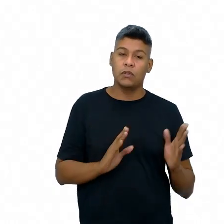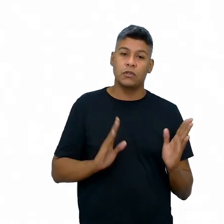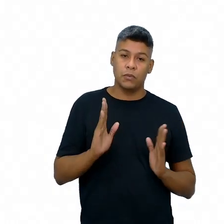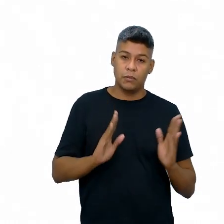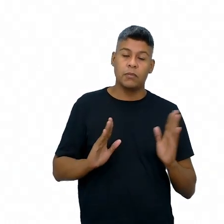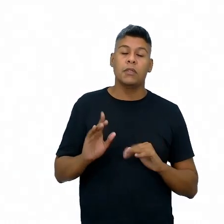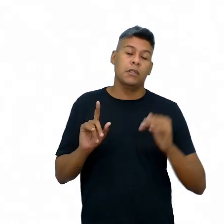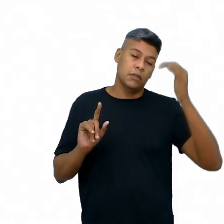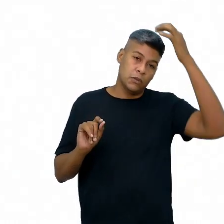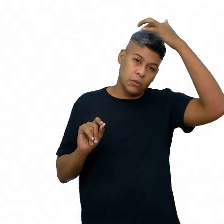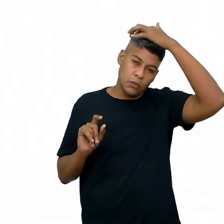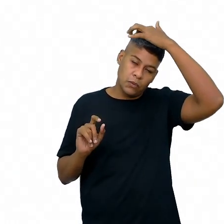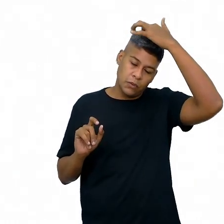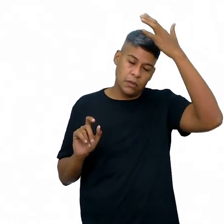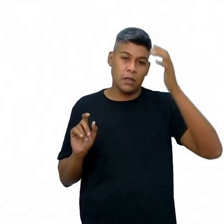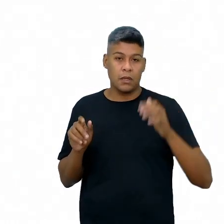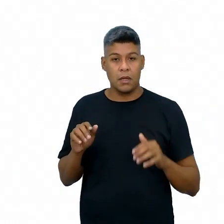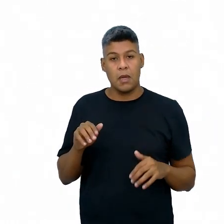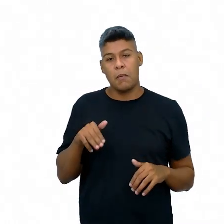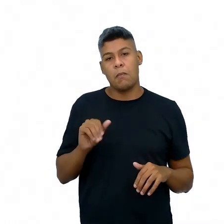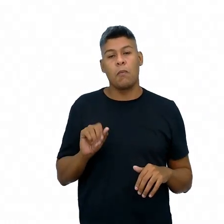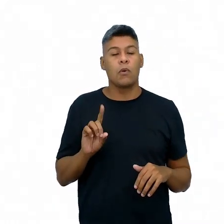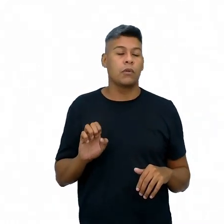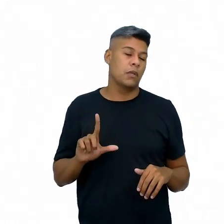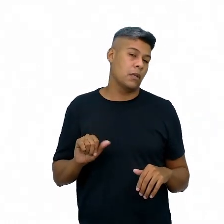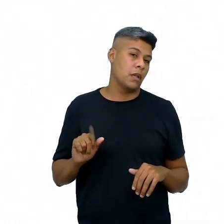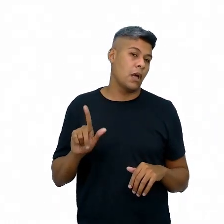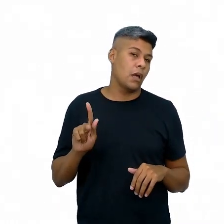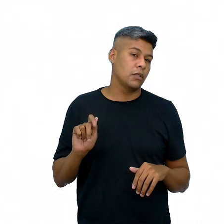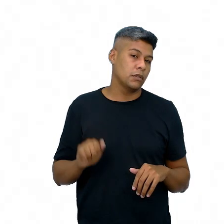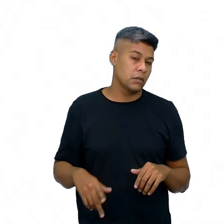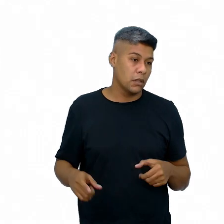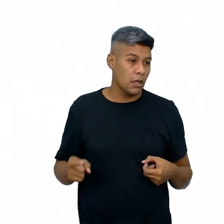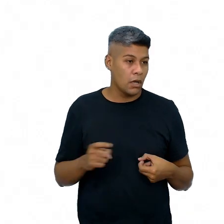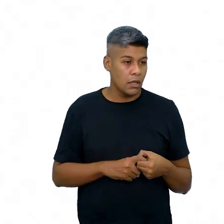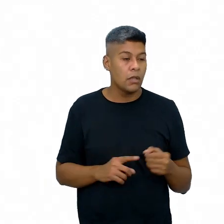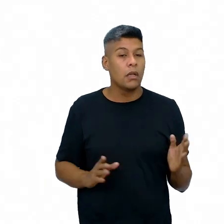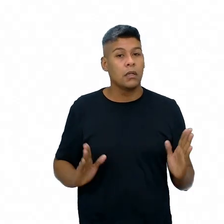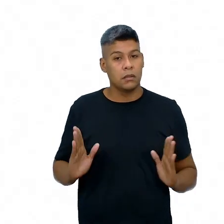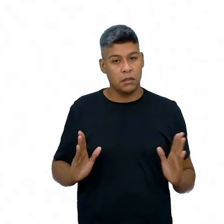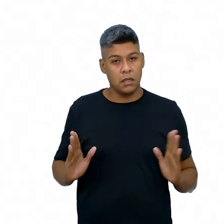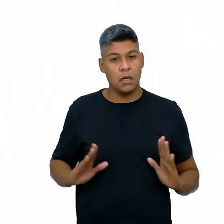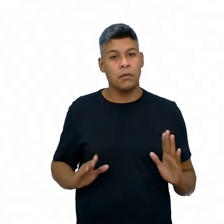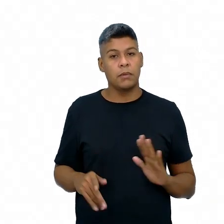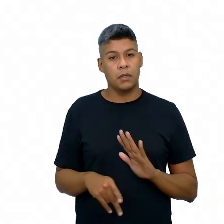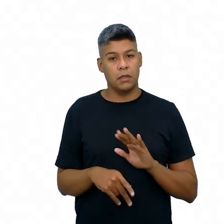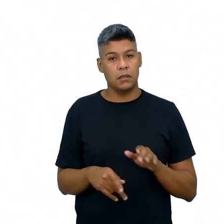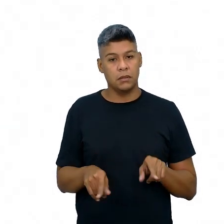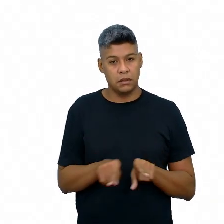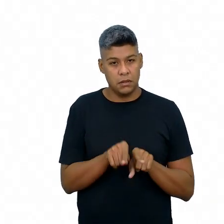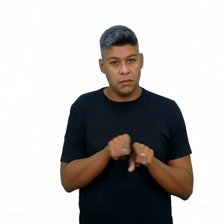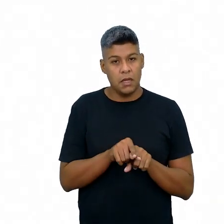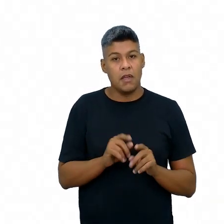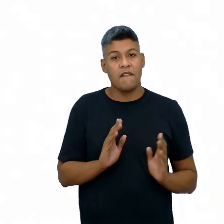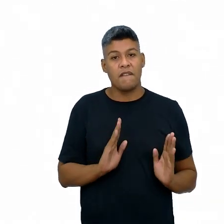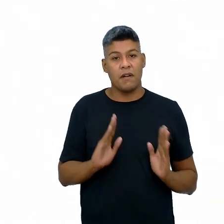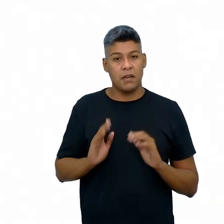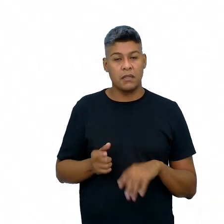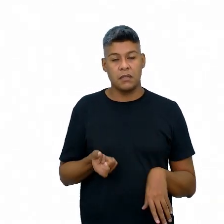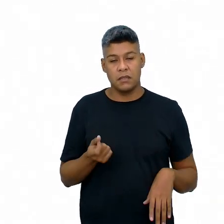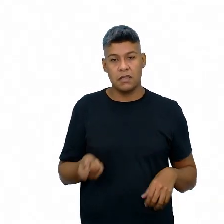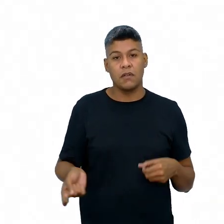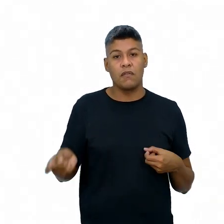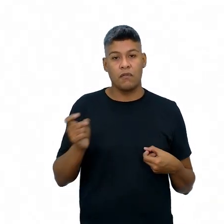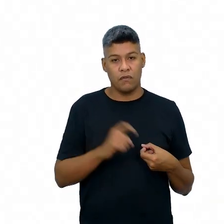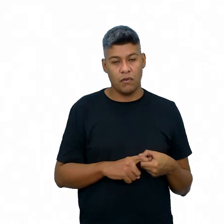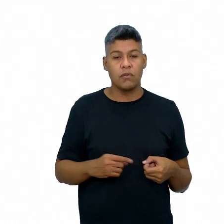momento sobre a modelagem, né, essa retomada da etapa e das 6 fases, essa etapa que abordou